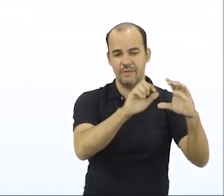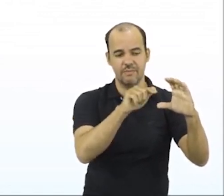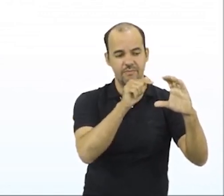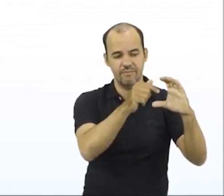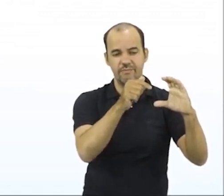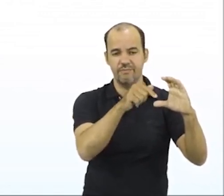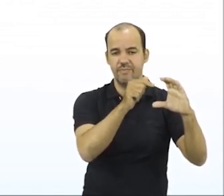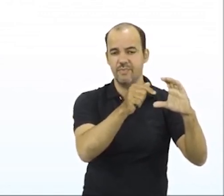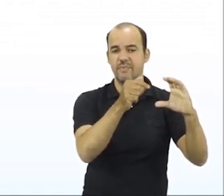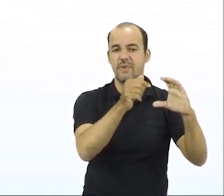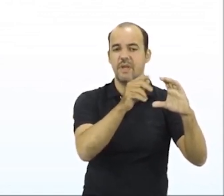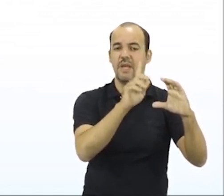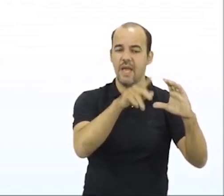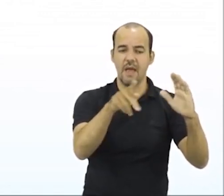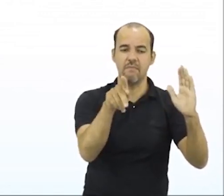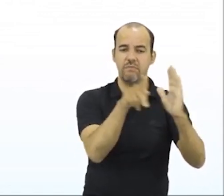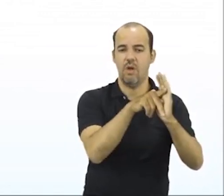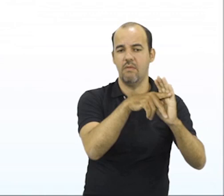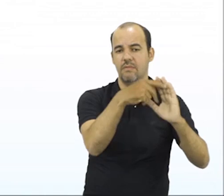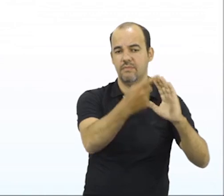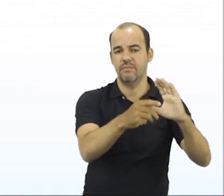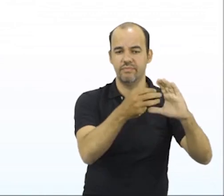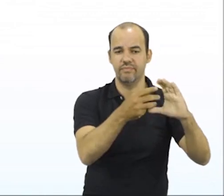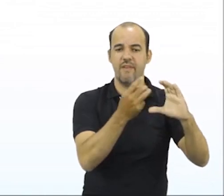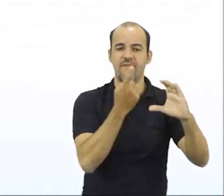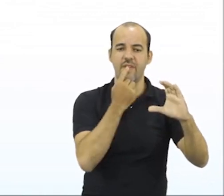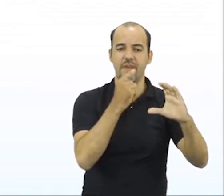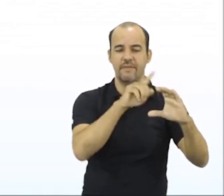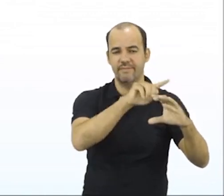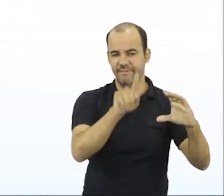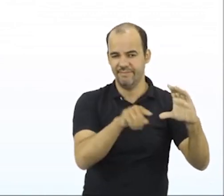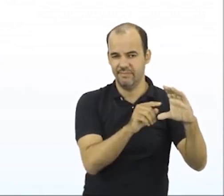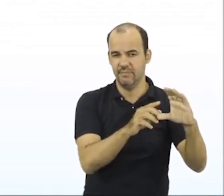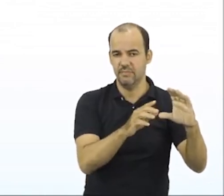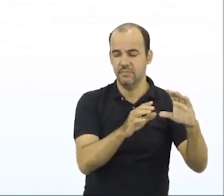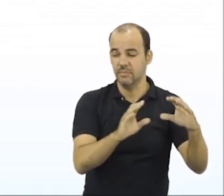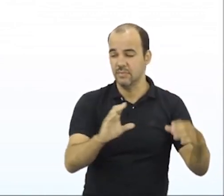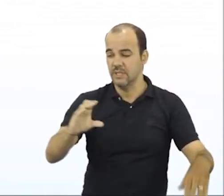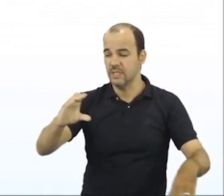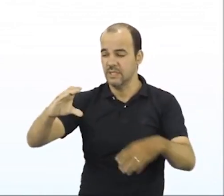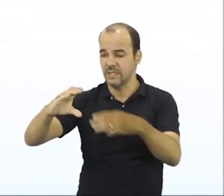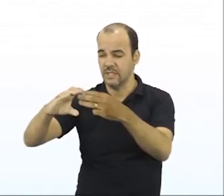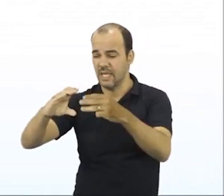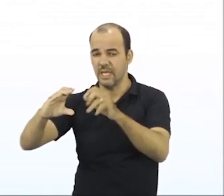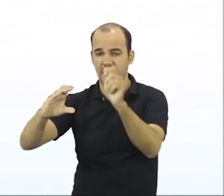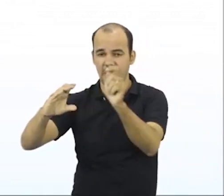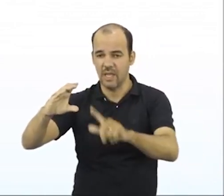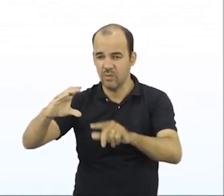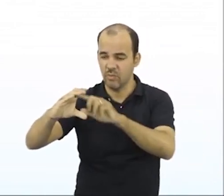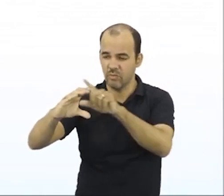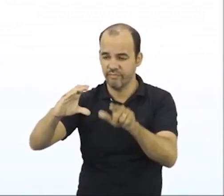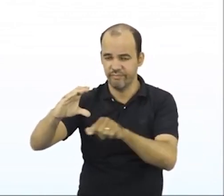Isso aqui vai ser uma célula procarionte. E essa segunda célula aqui vai